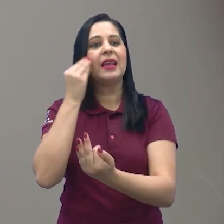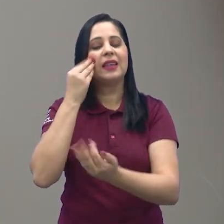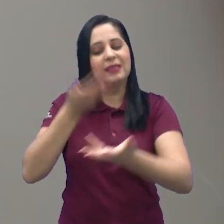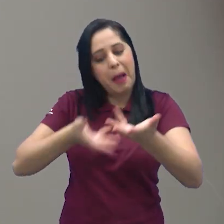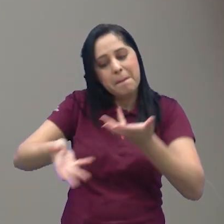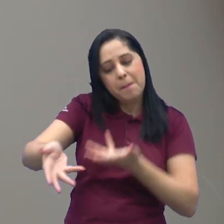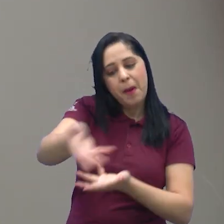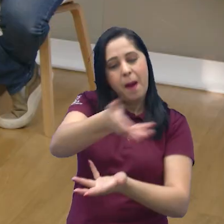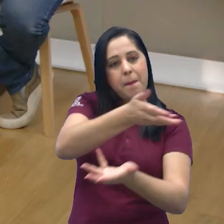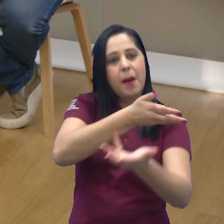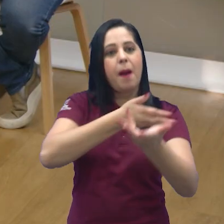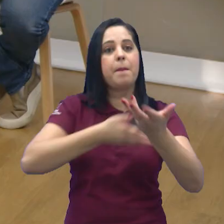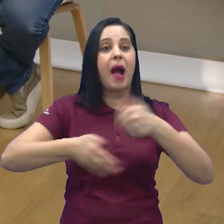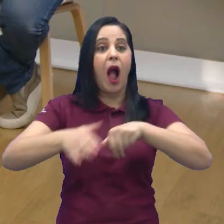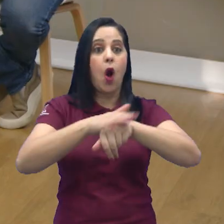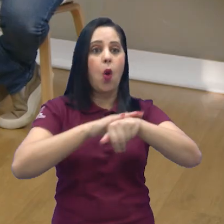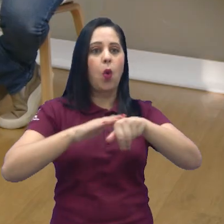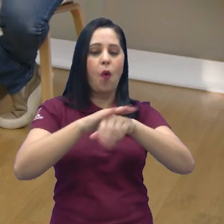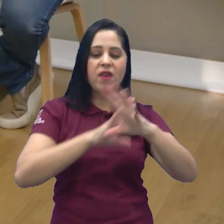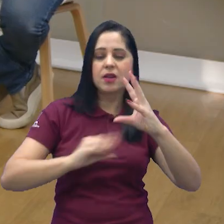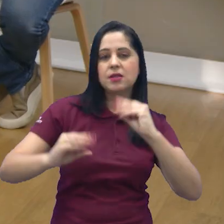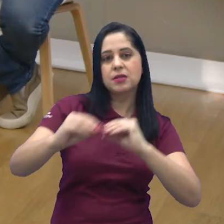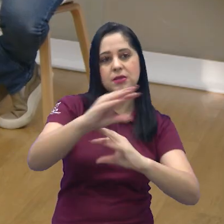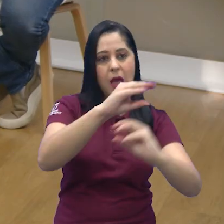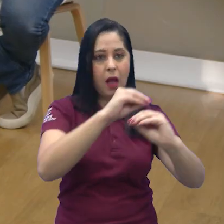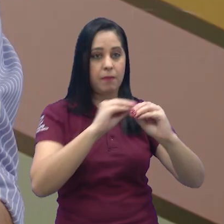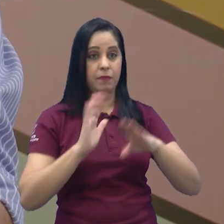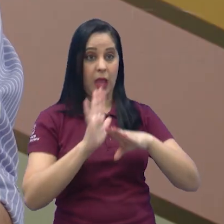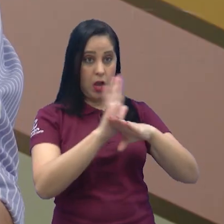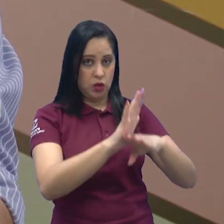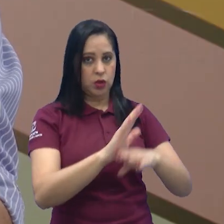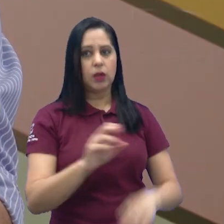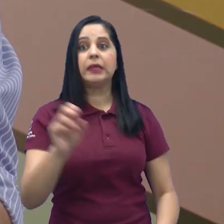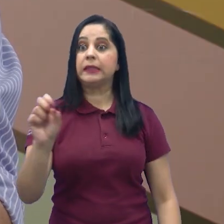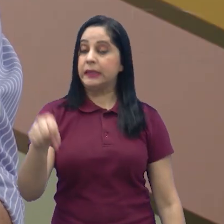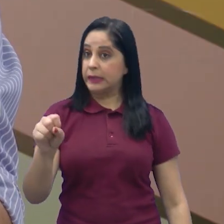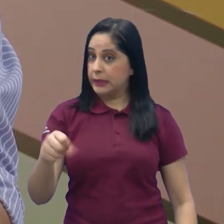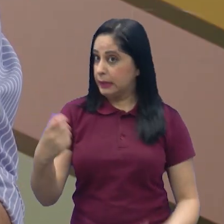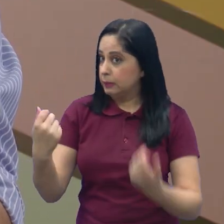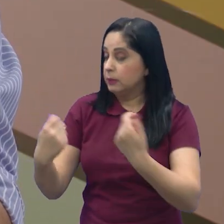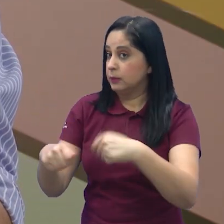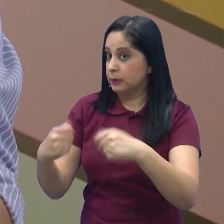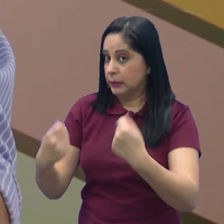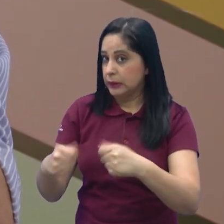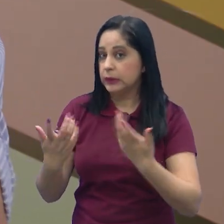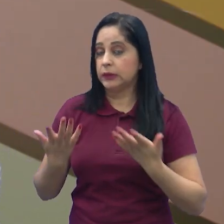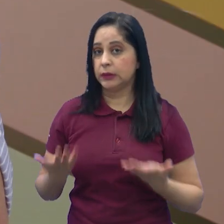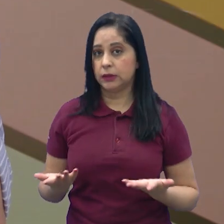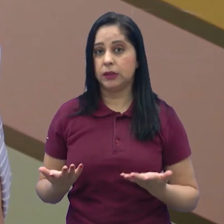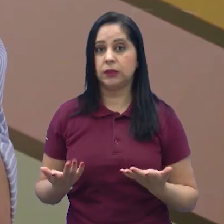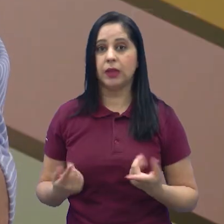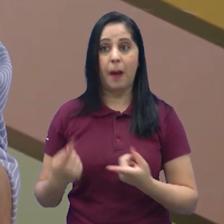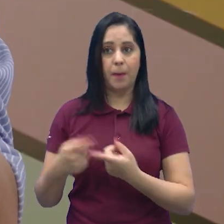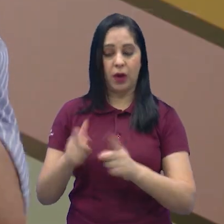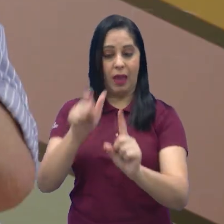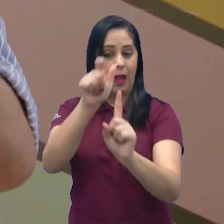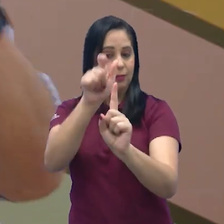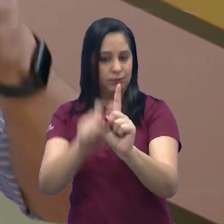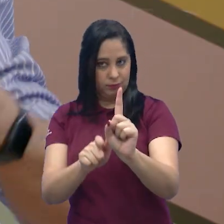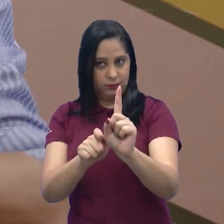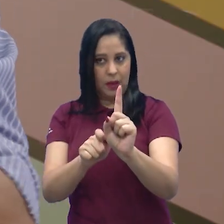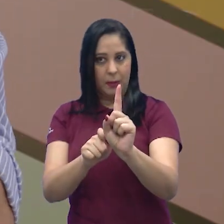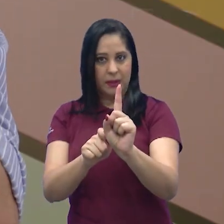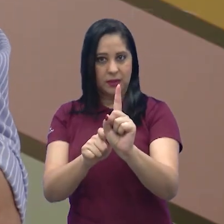ajudar o paciente? Pode e deve. Tanto o paciente sozinho,